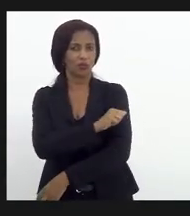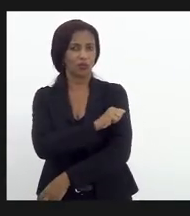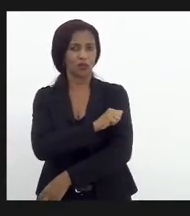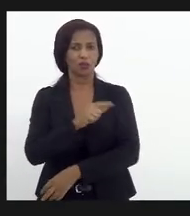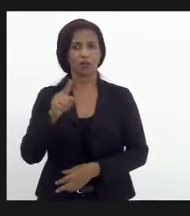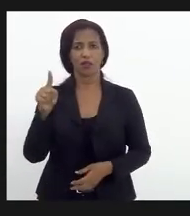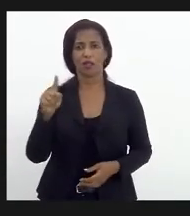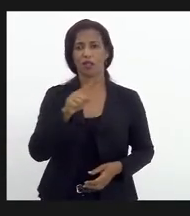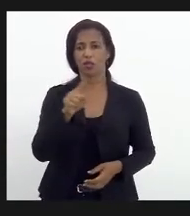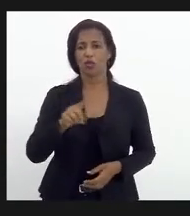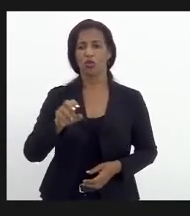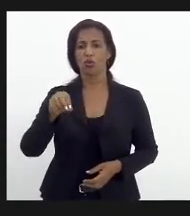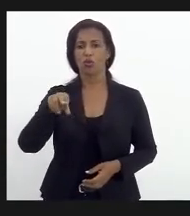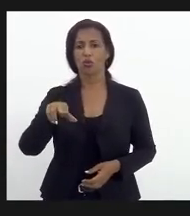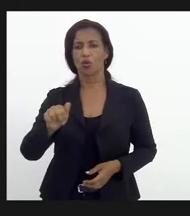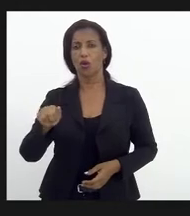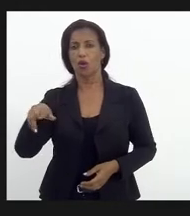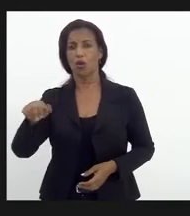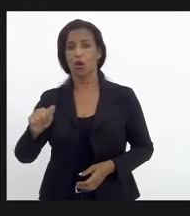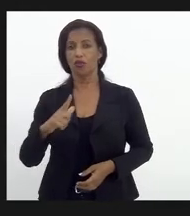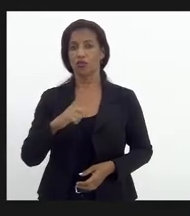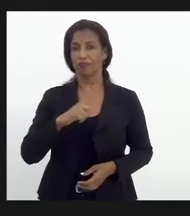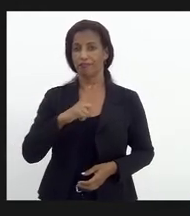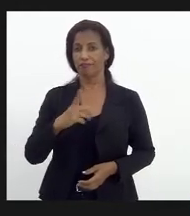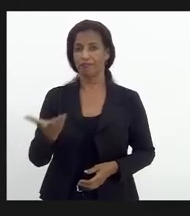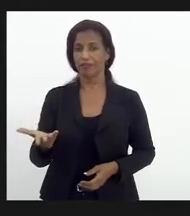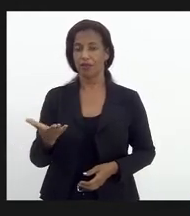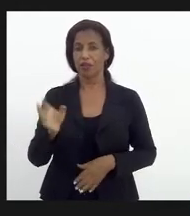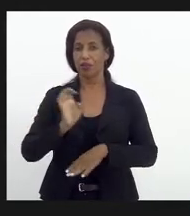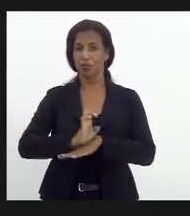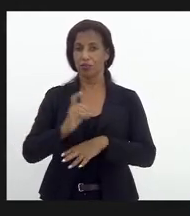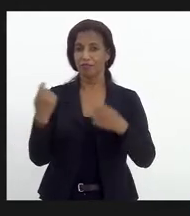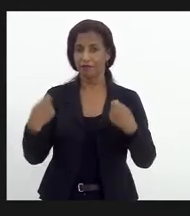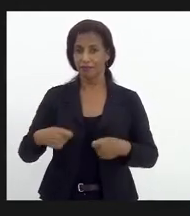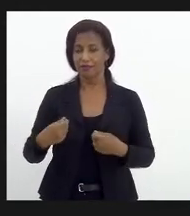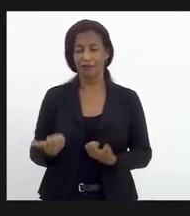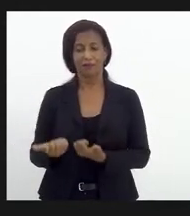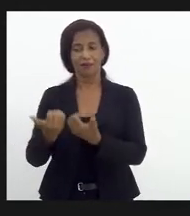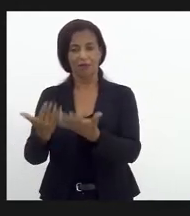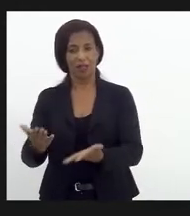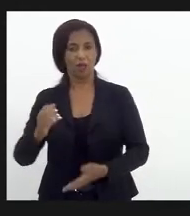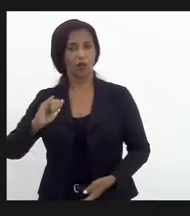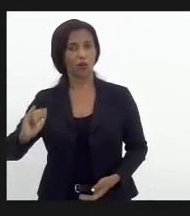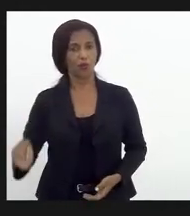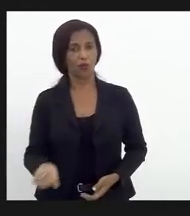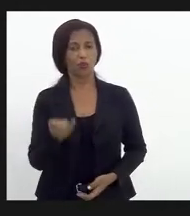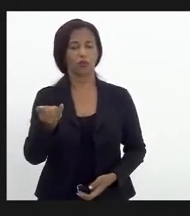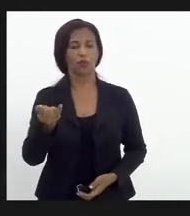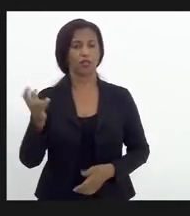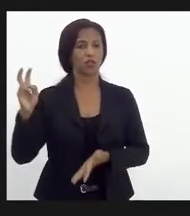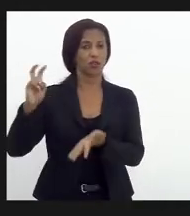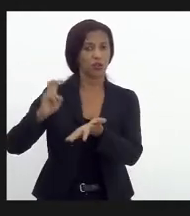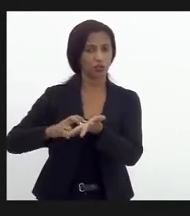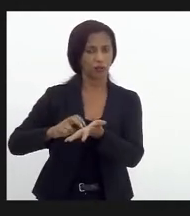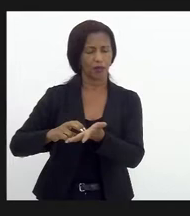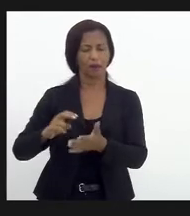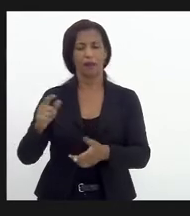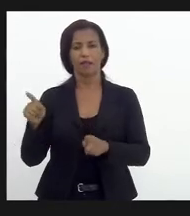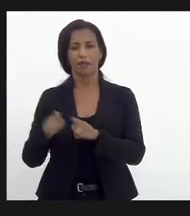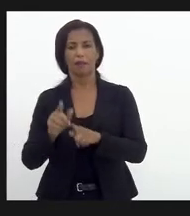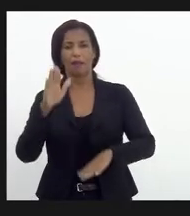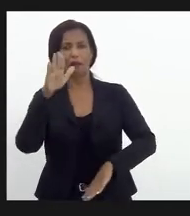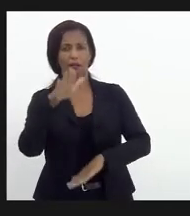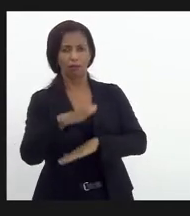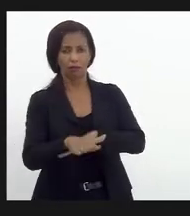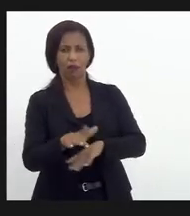Zona Norte, que os alunos da Zona Oeste têm. E o Estado deve oportunizar o estudo na parte da manhã, o estudo na parte